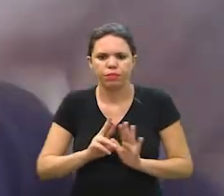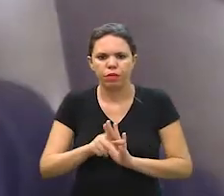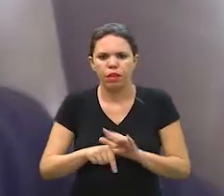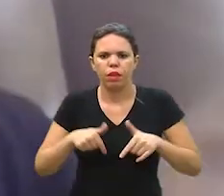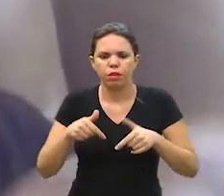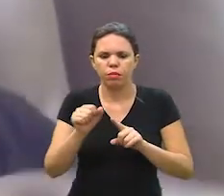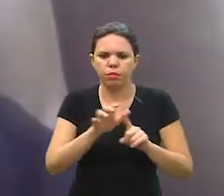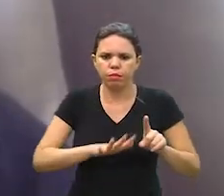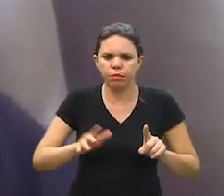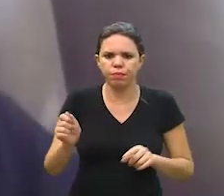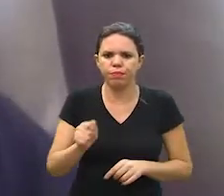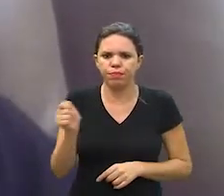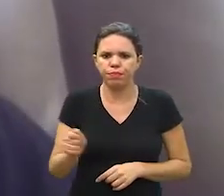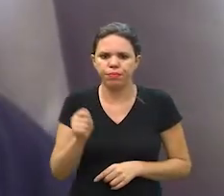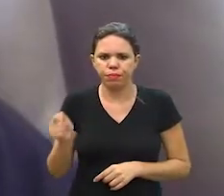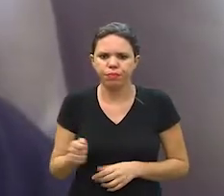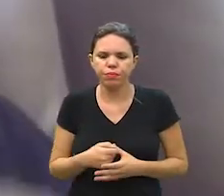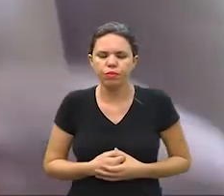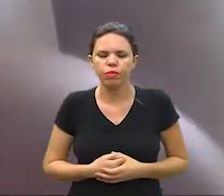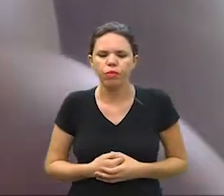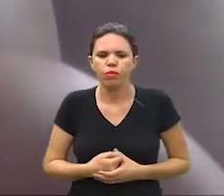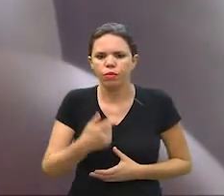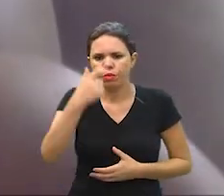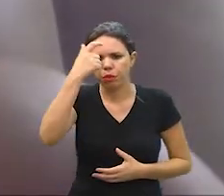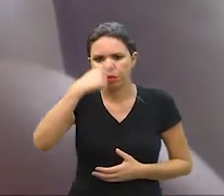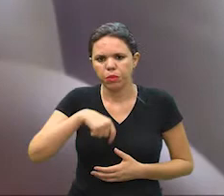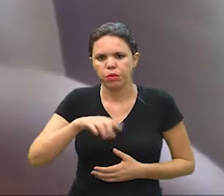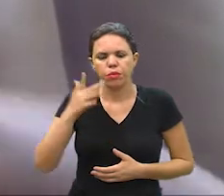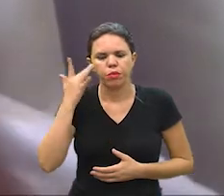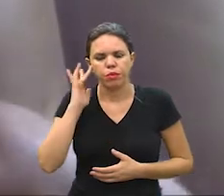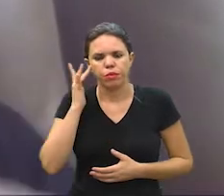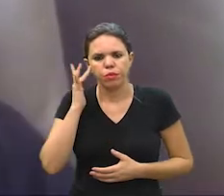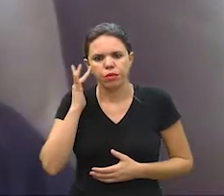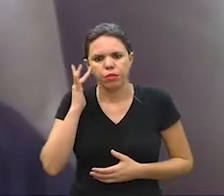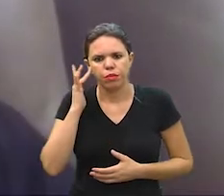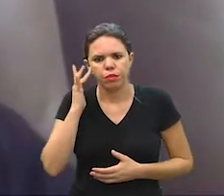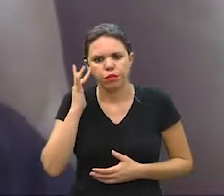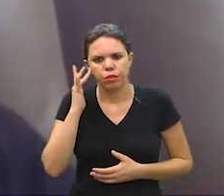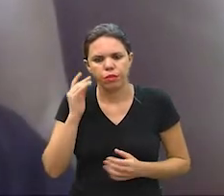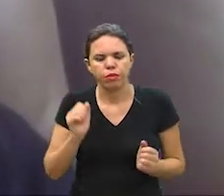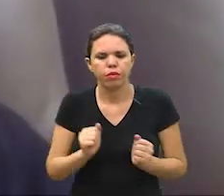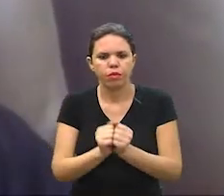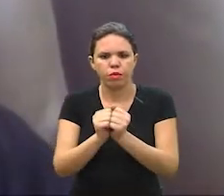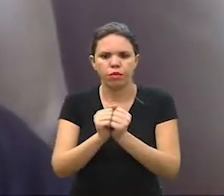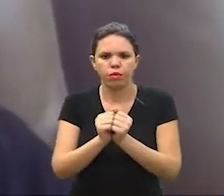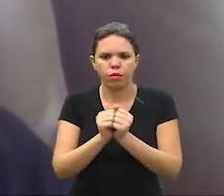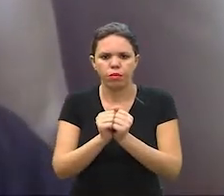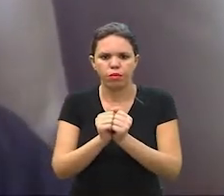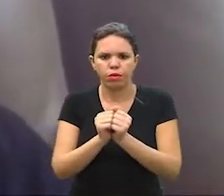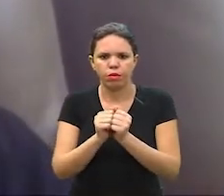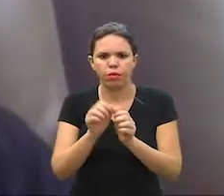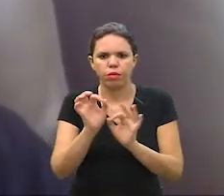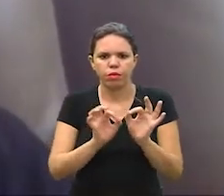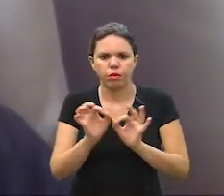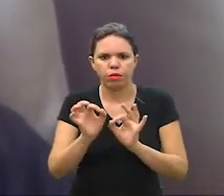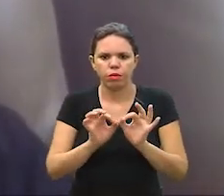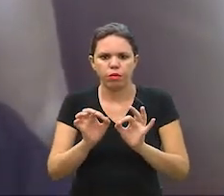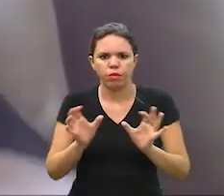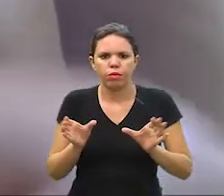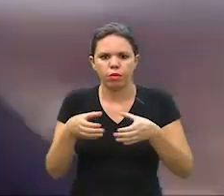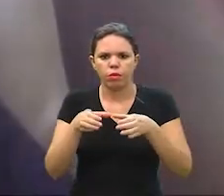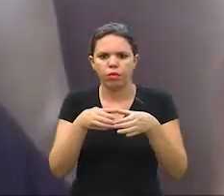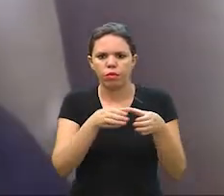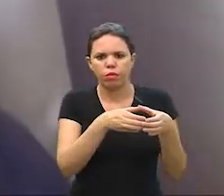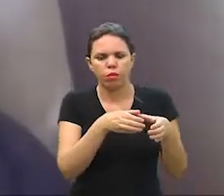várias associações. Mas eu, particularmente, acho que a gente deveria estar junto. Tem que ter uma organização de um comitê